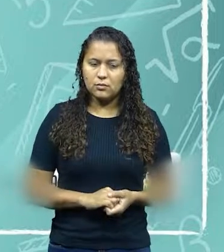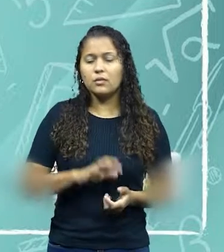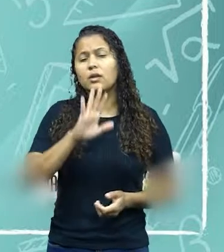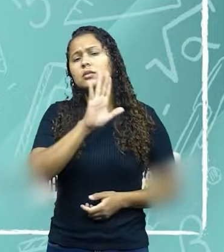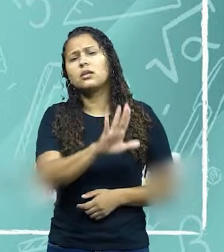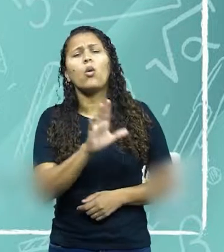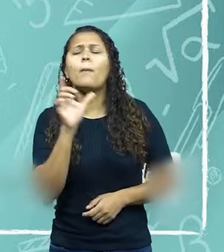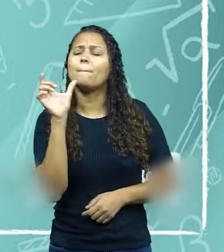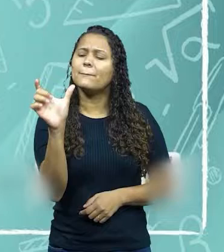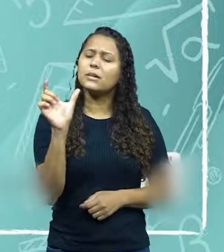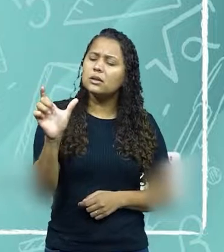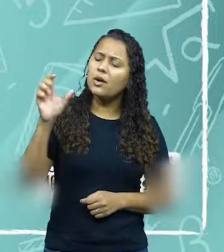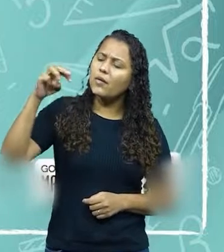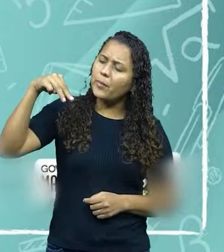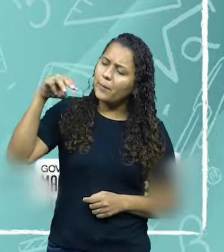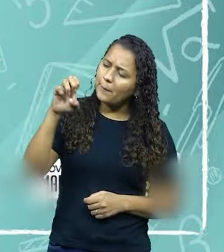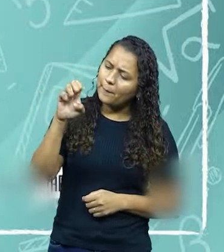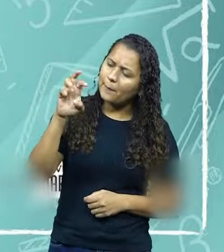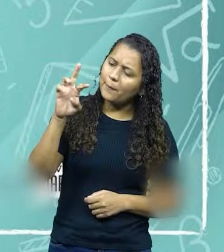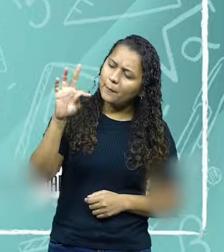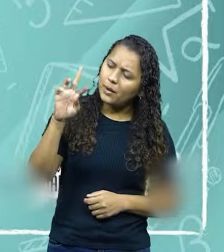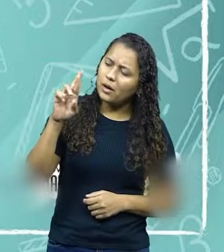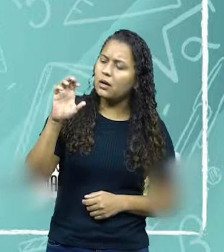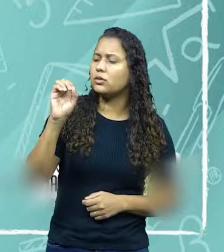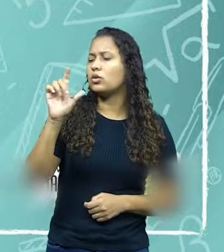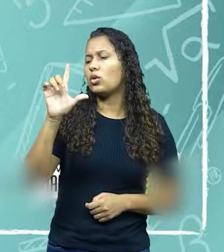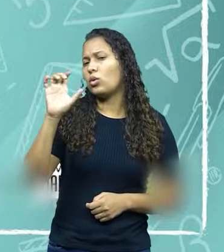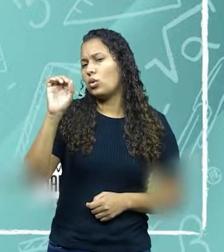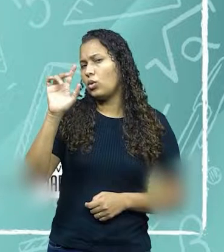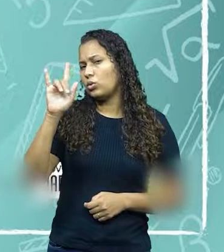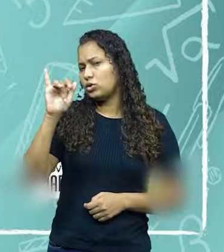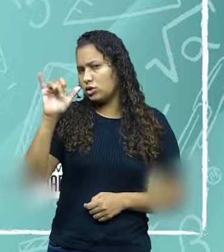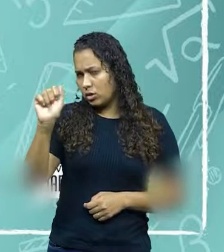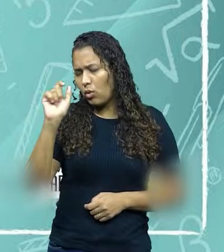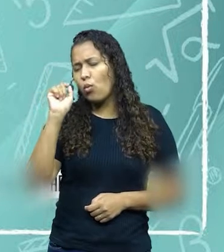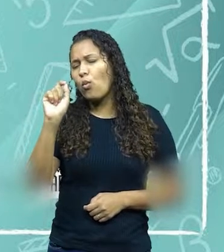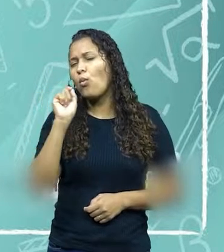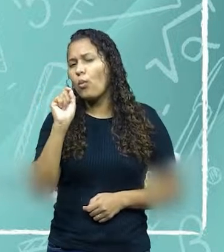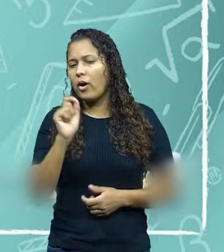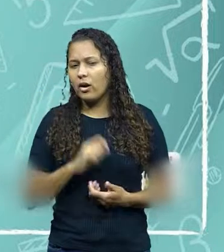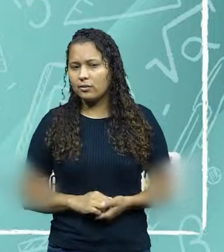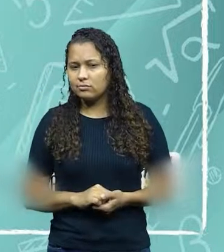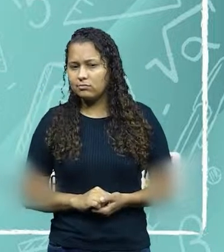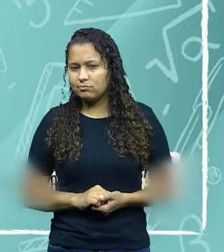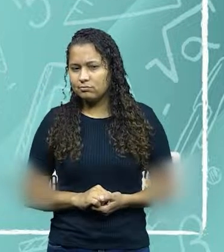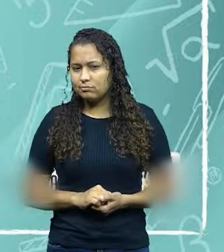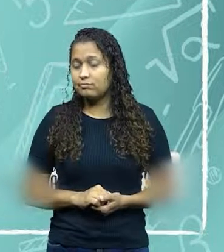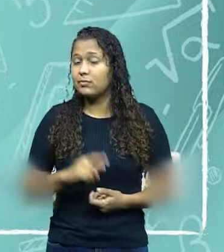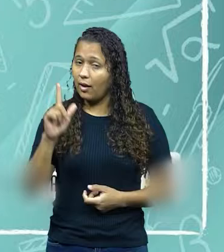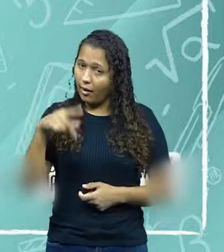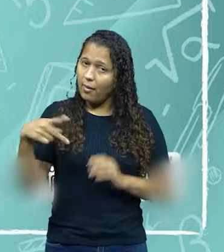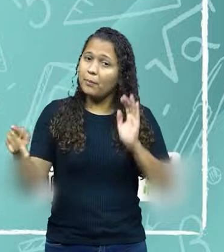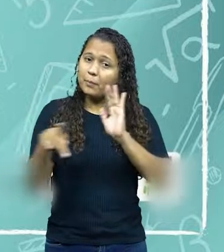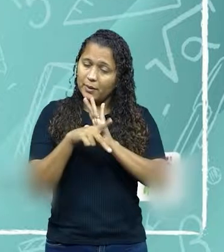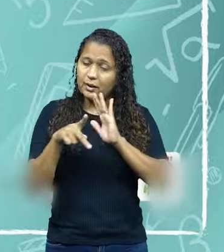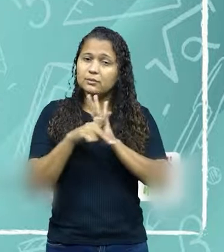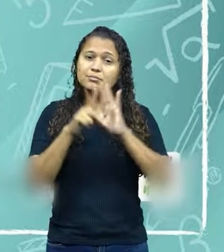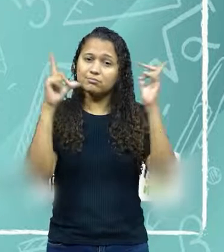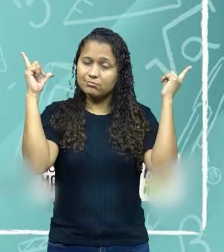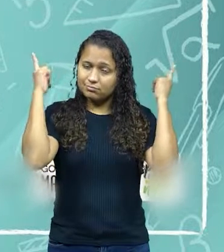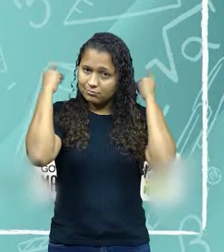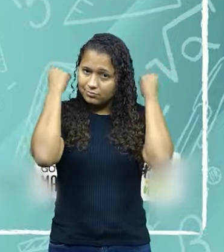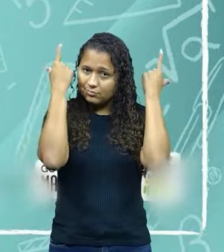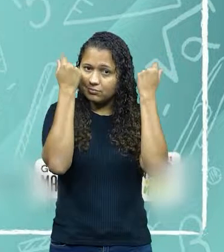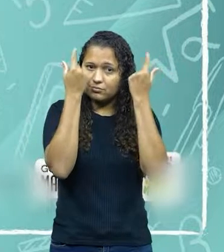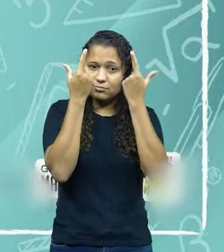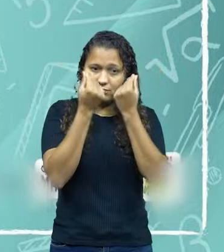Metrologia. O que é metrologia? A palavra metrologia, ela vem do grego. E ela começa